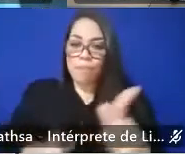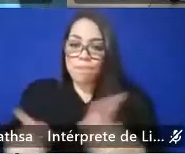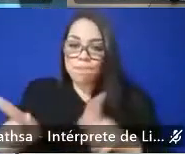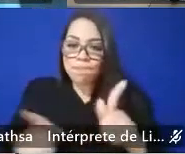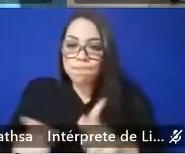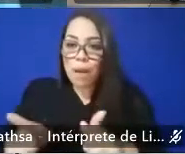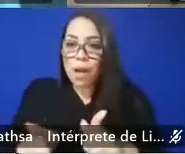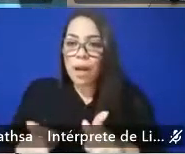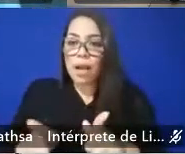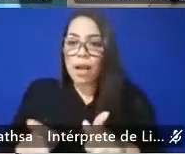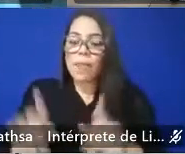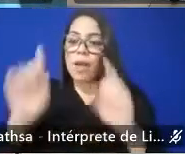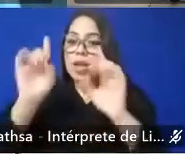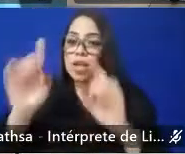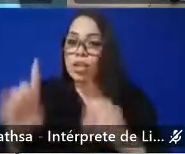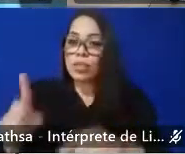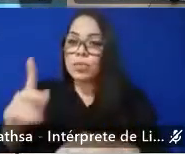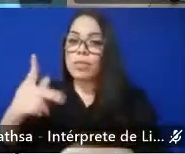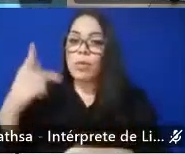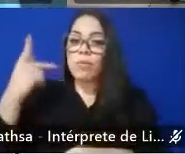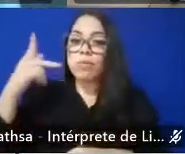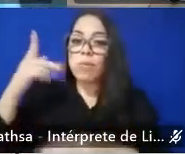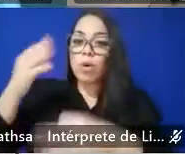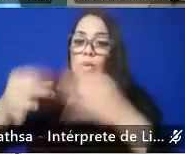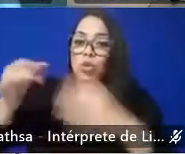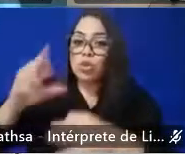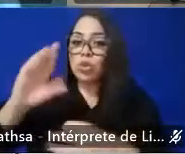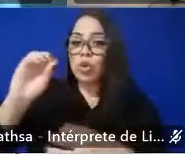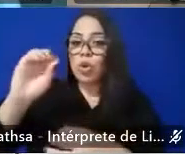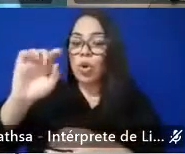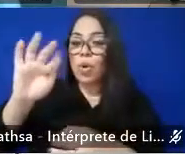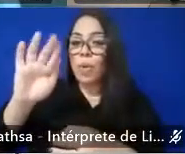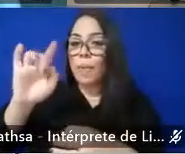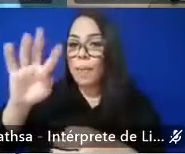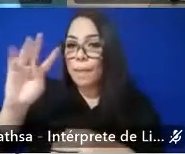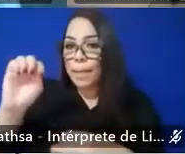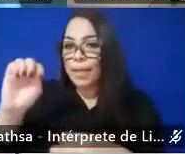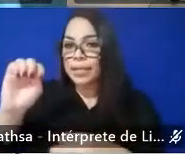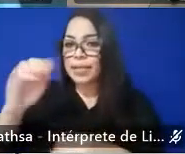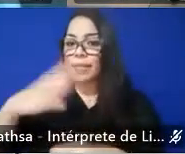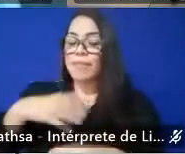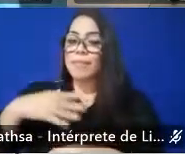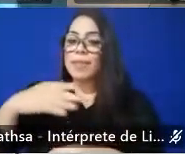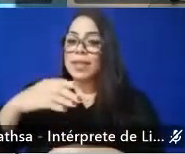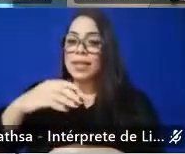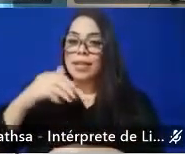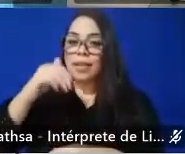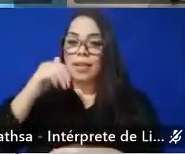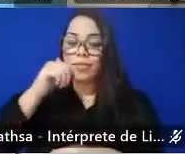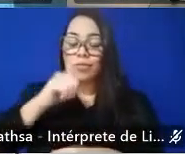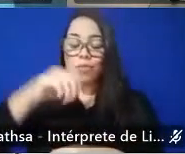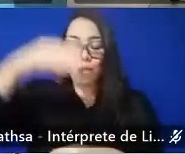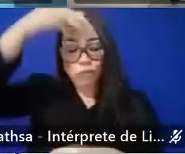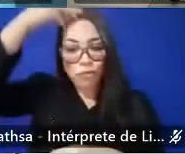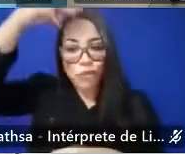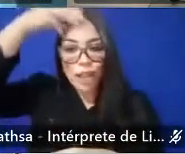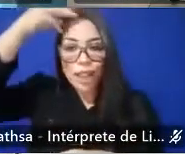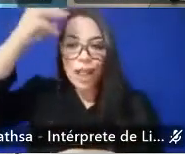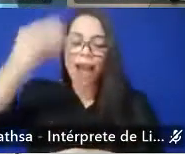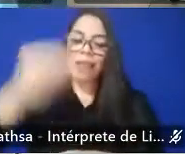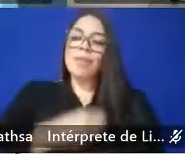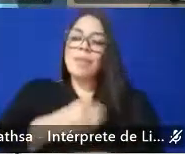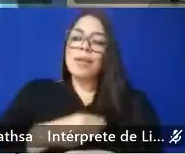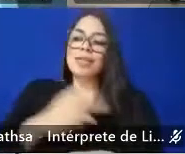especial a promotora de Justiça Roberta Rosa Ribeiro minha afilhada presente que a família Ribeiro me deu e